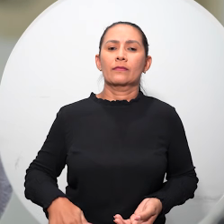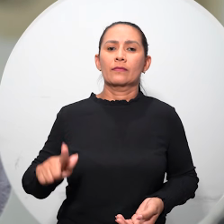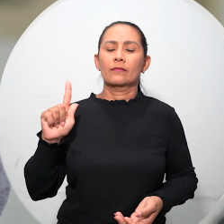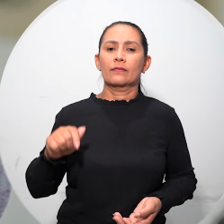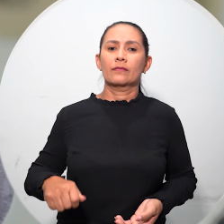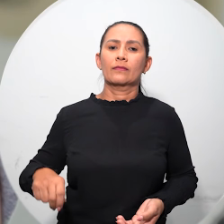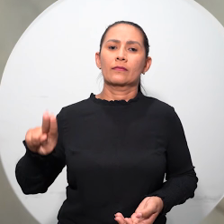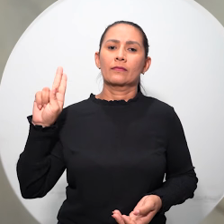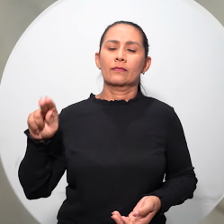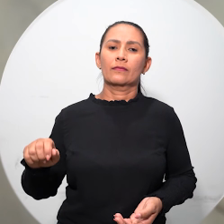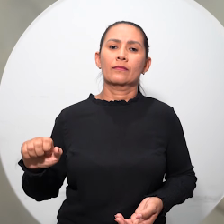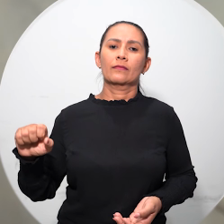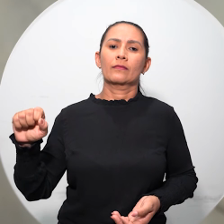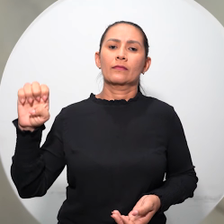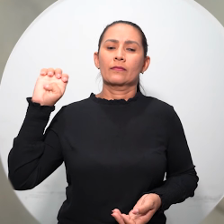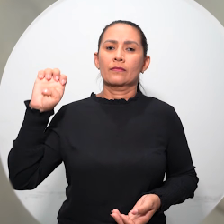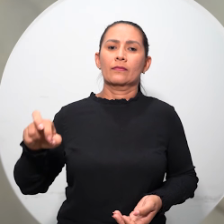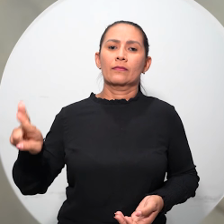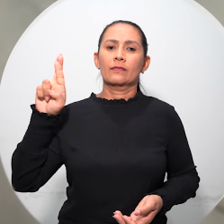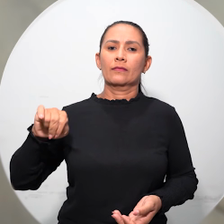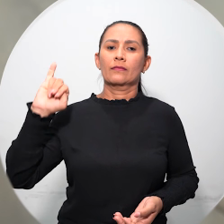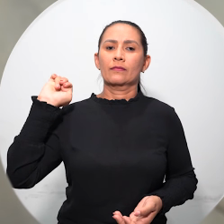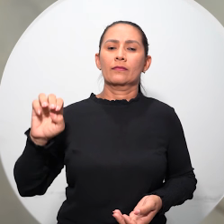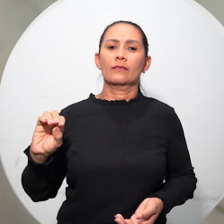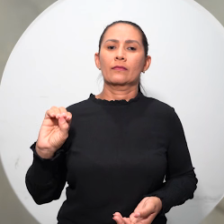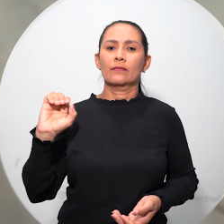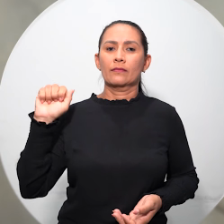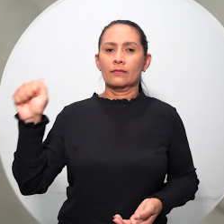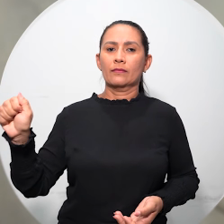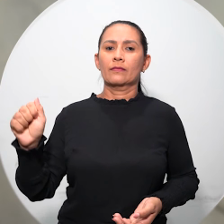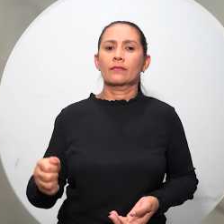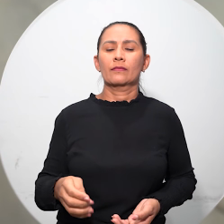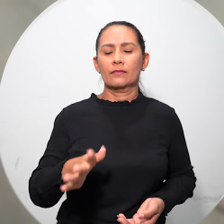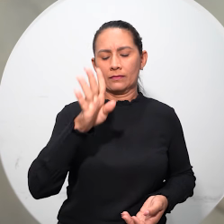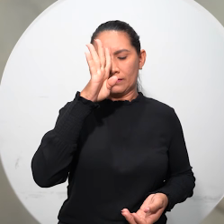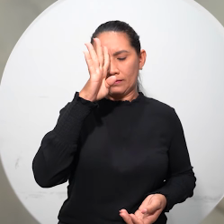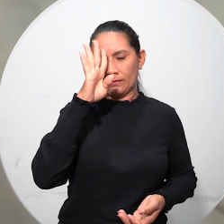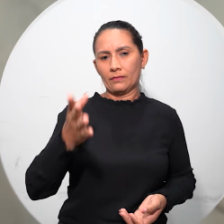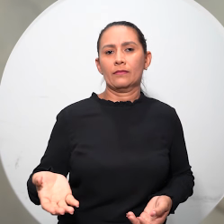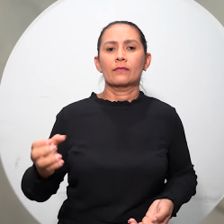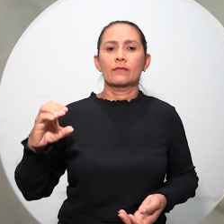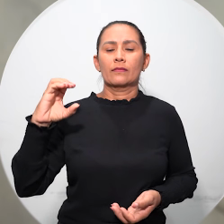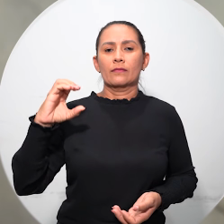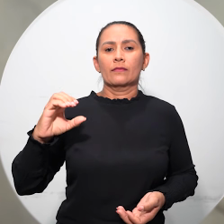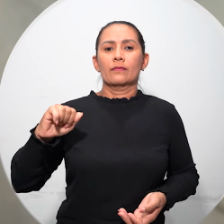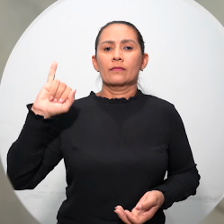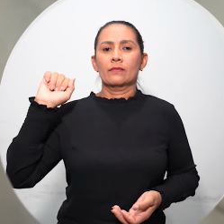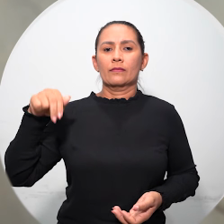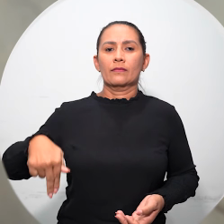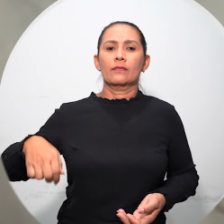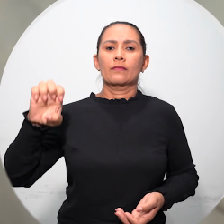conhecer o cinema, a boate, coisa que ela não teve. E assim foi inesquecível que eu vivi com meu pai nesses